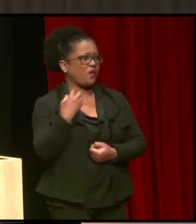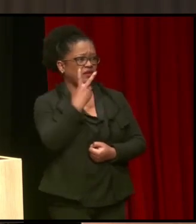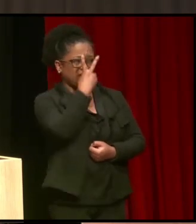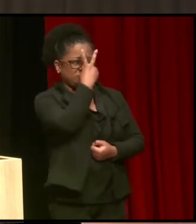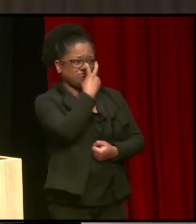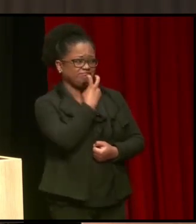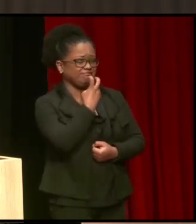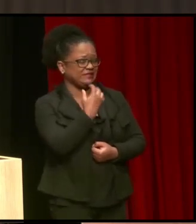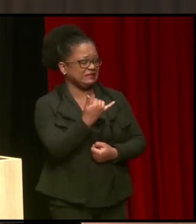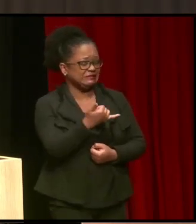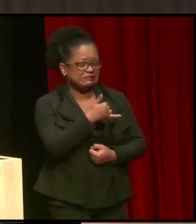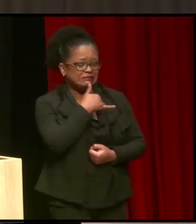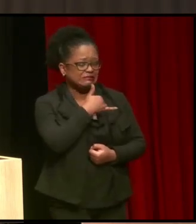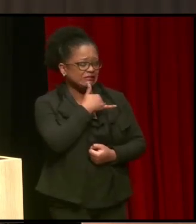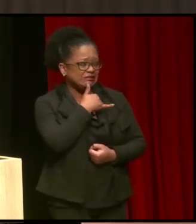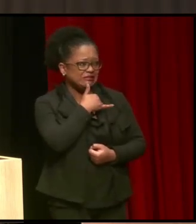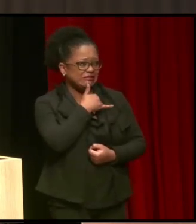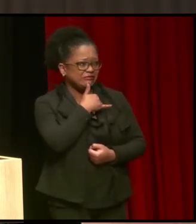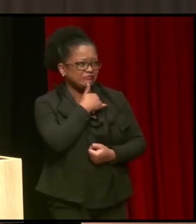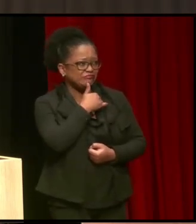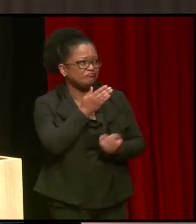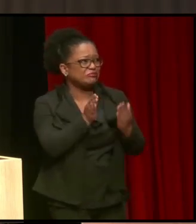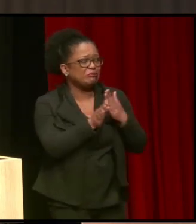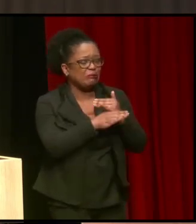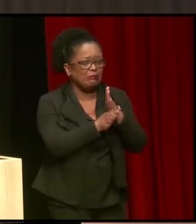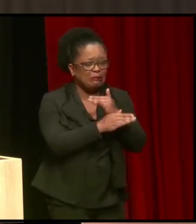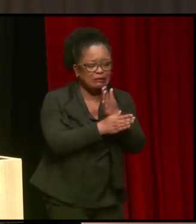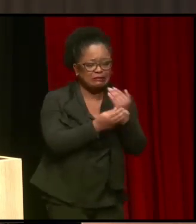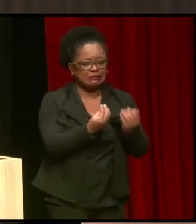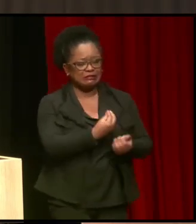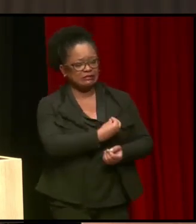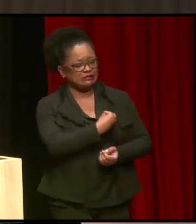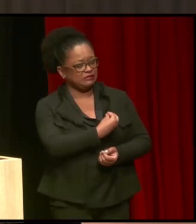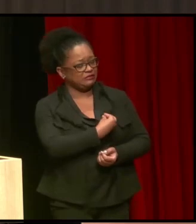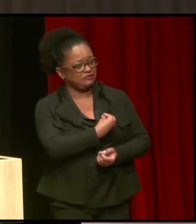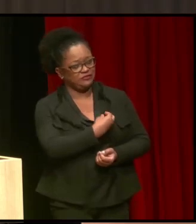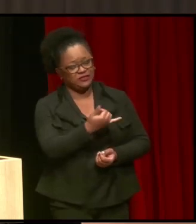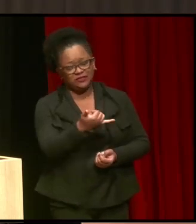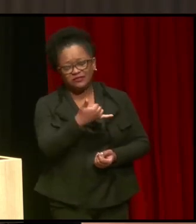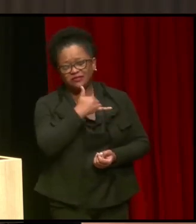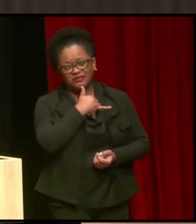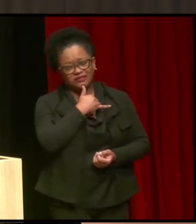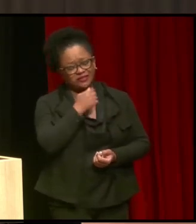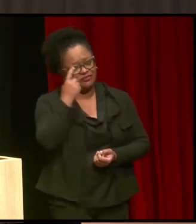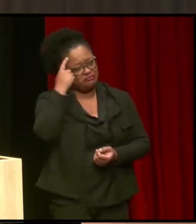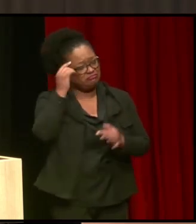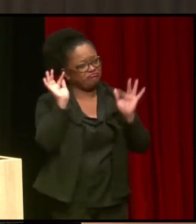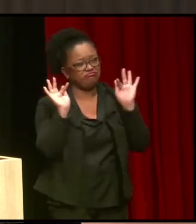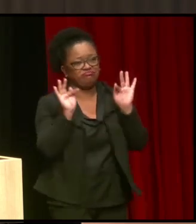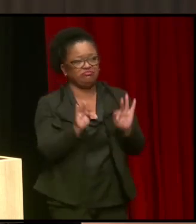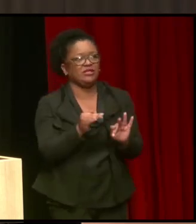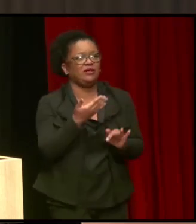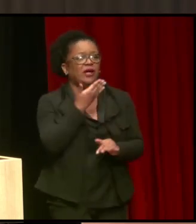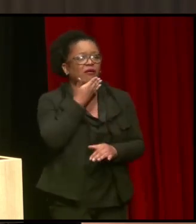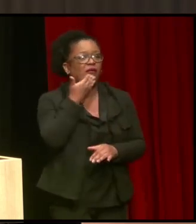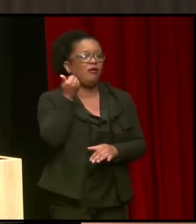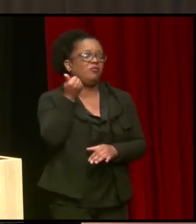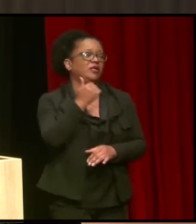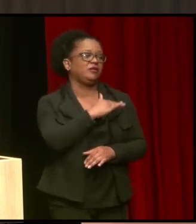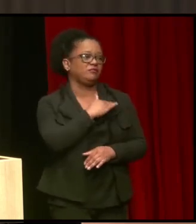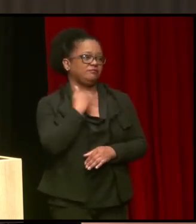eu ia fazer da minha vida? Qual seria o meu futuro? Eu achei que tinha acabado tudo para mim. Fiquei